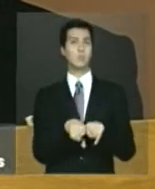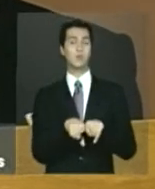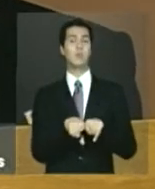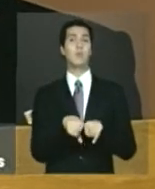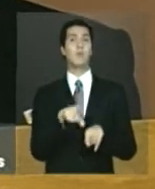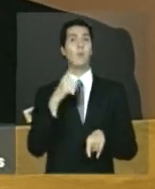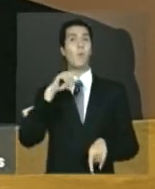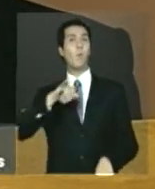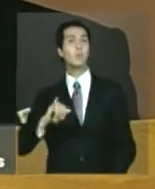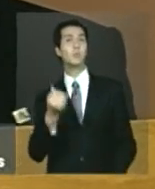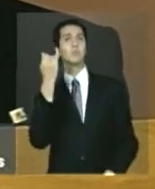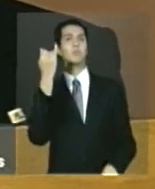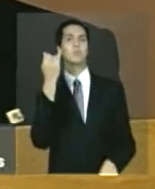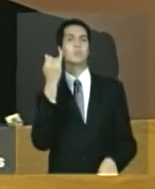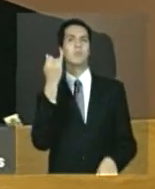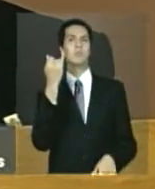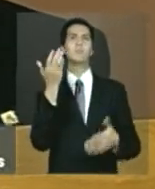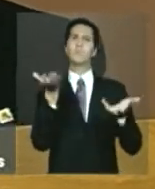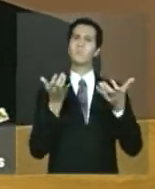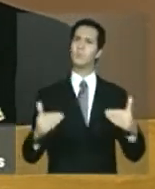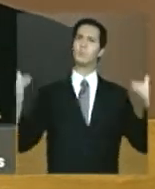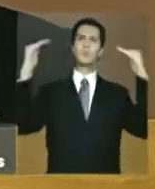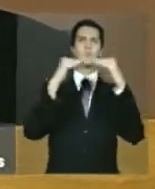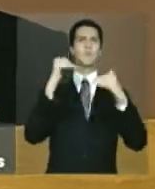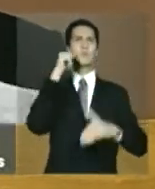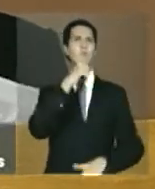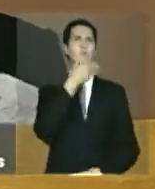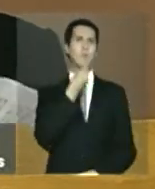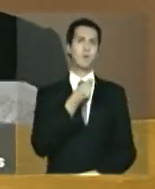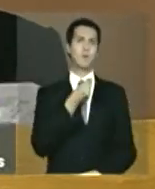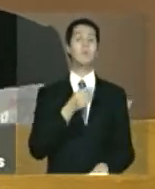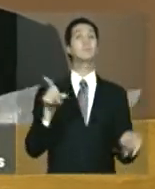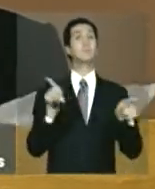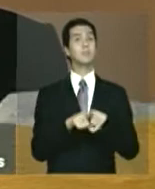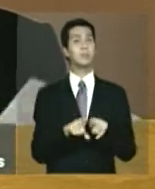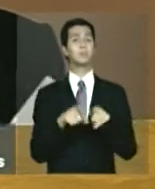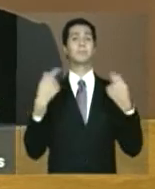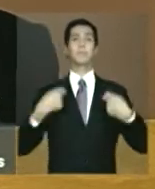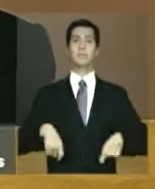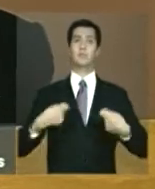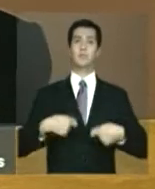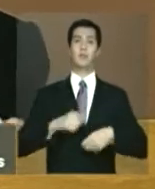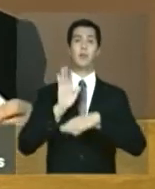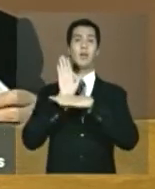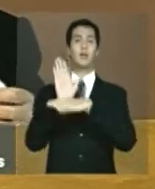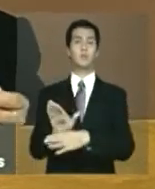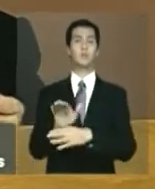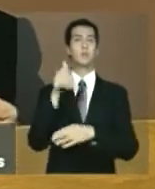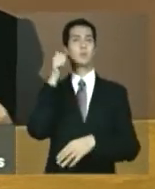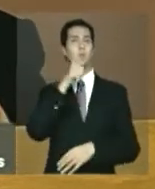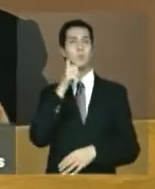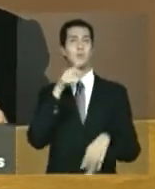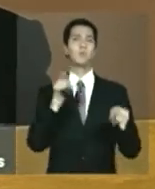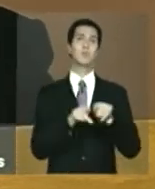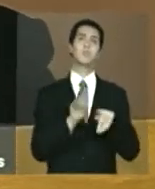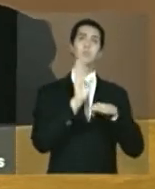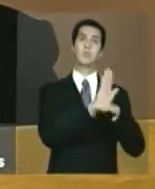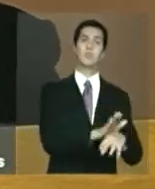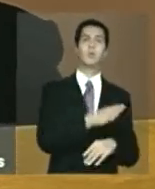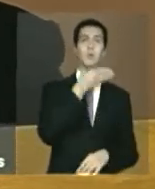oportunidades Vamos criar condições para trabalhadoras e